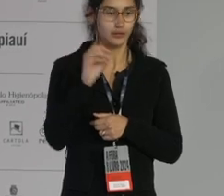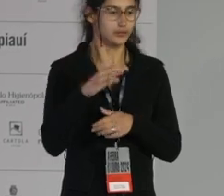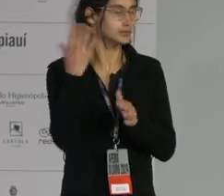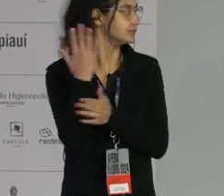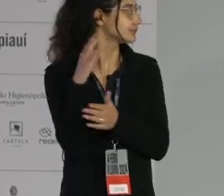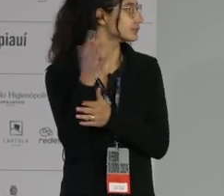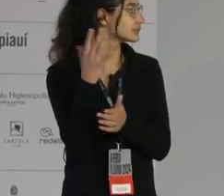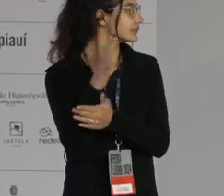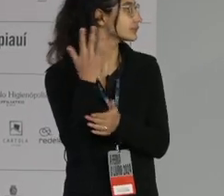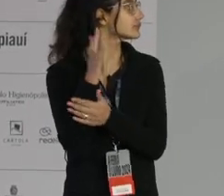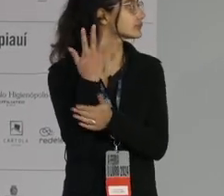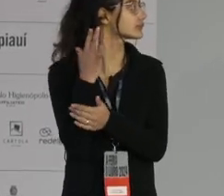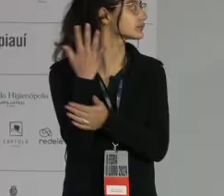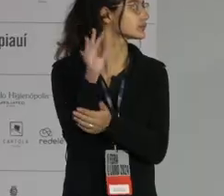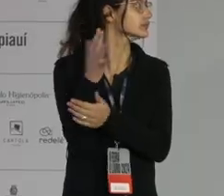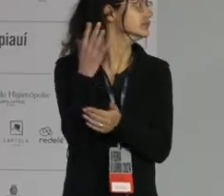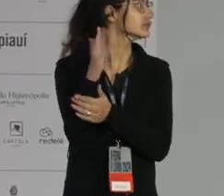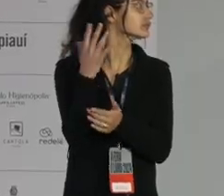Dodô.